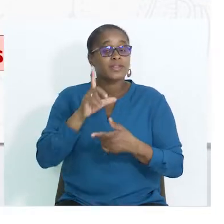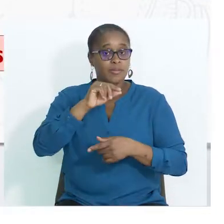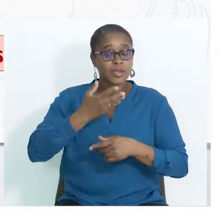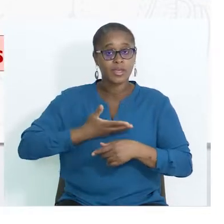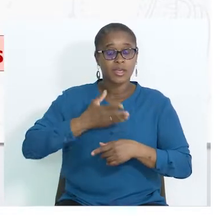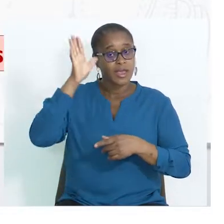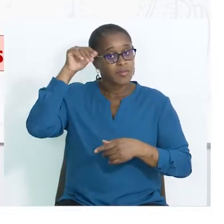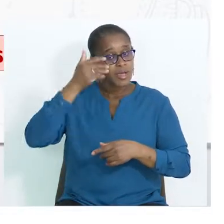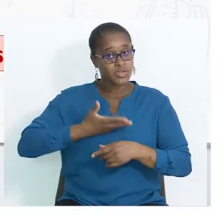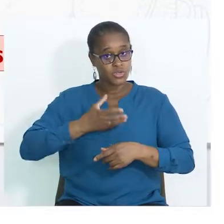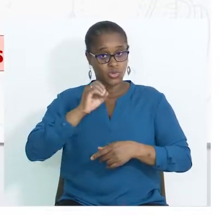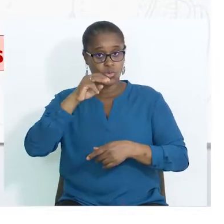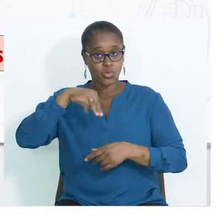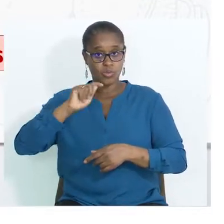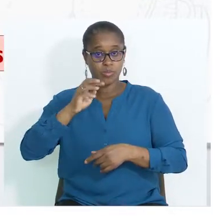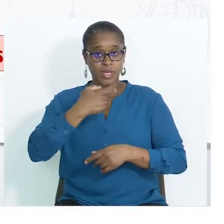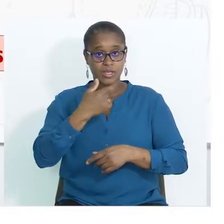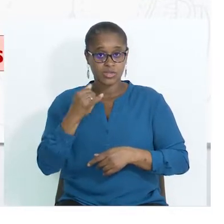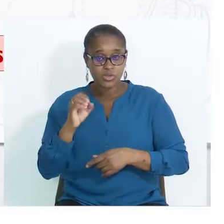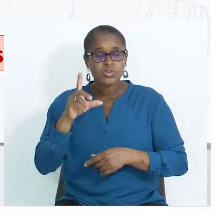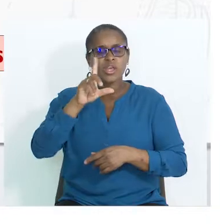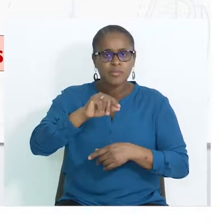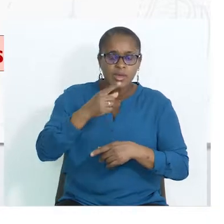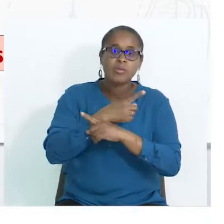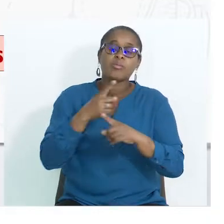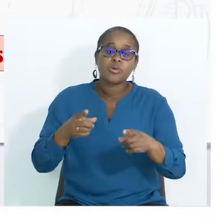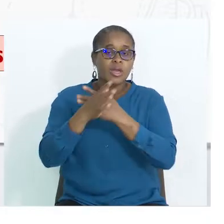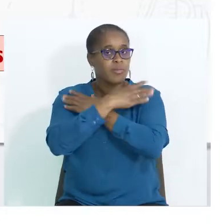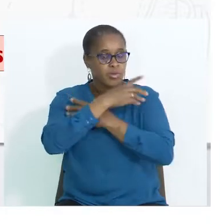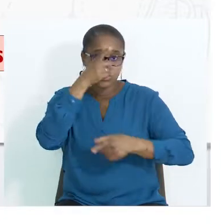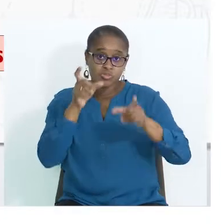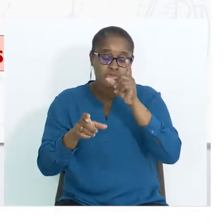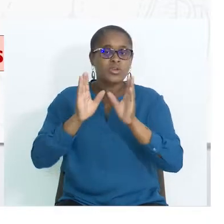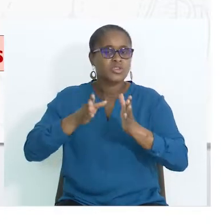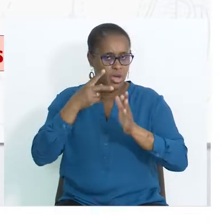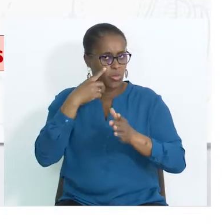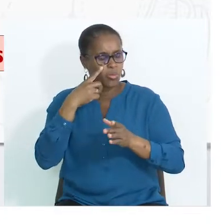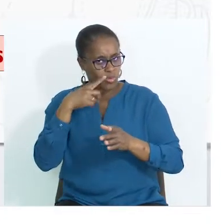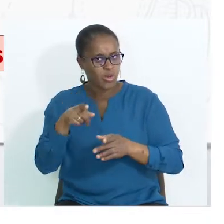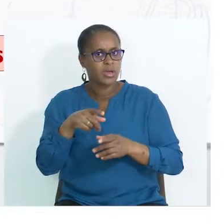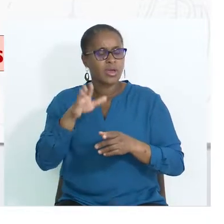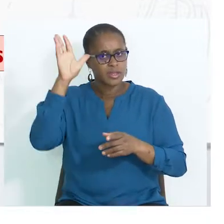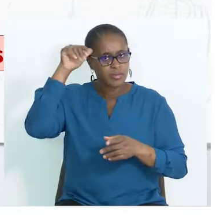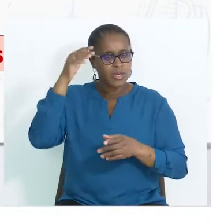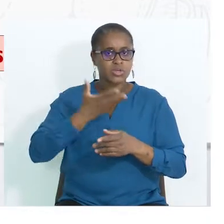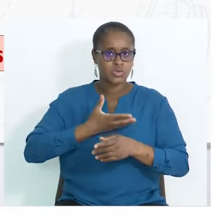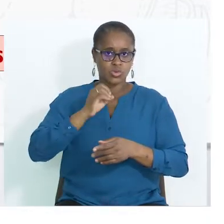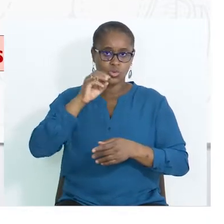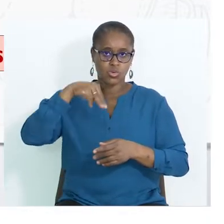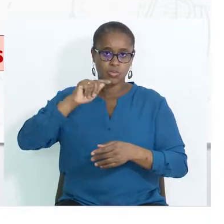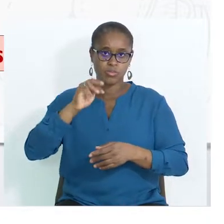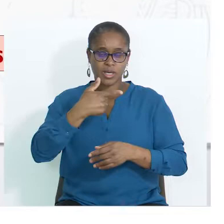animais domésticos também porque são amigos das pessoas já vimos animais domésticos